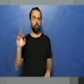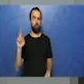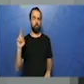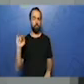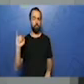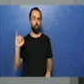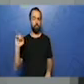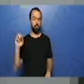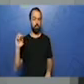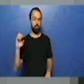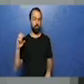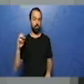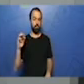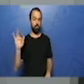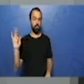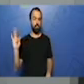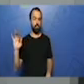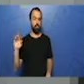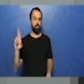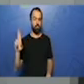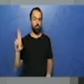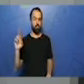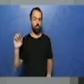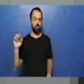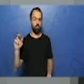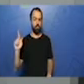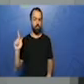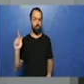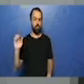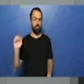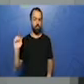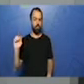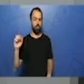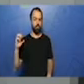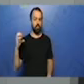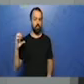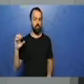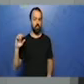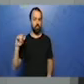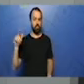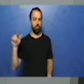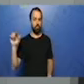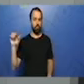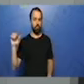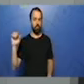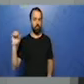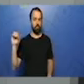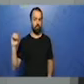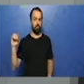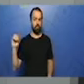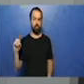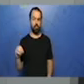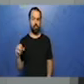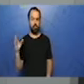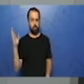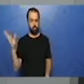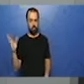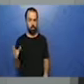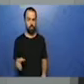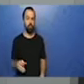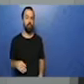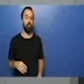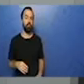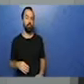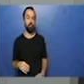gravidade não é suficiente para sedimentar as partículas sólidas em suspensão. Nesses casos, utiliza-se